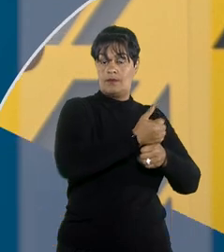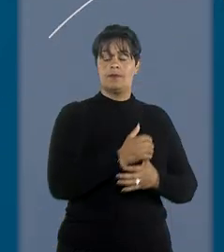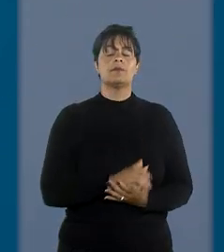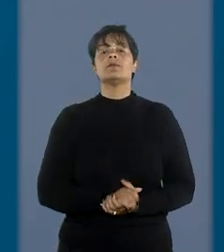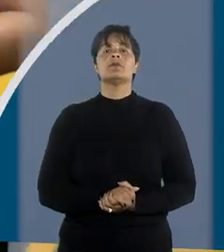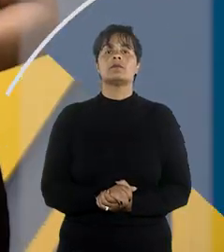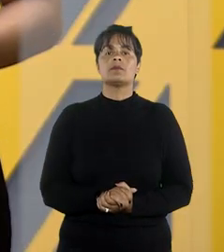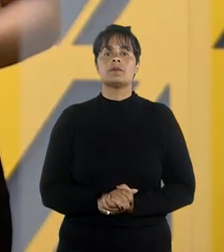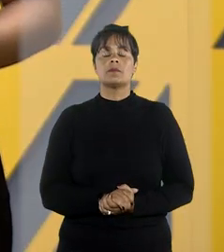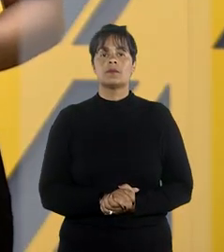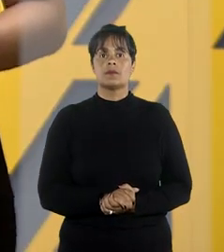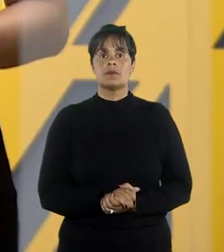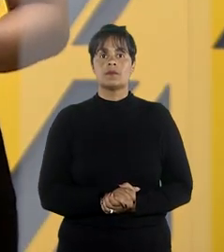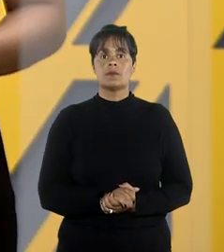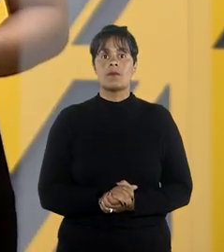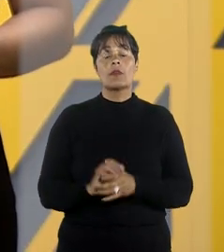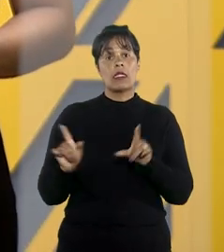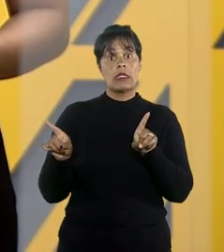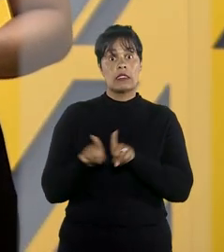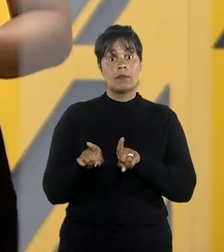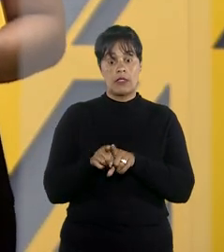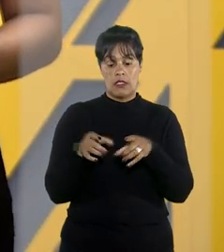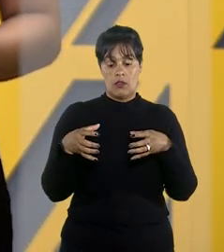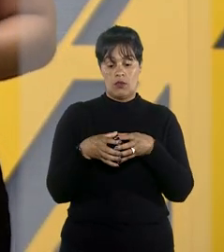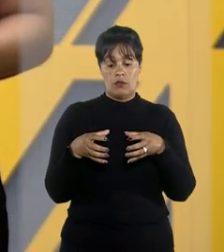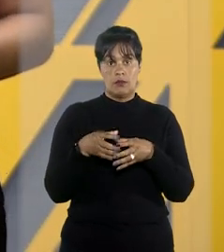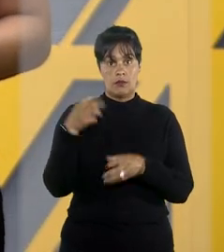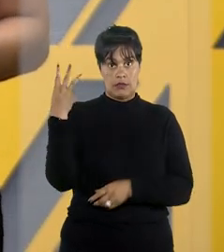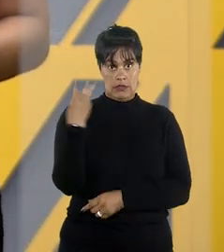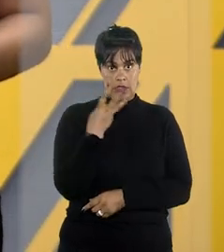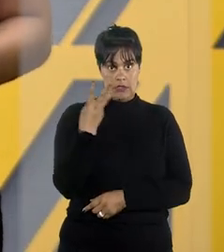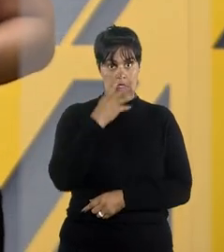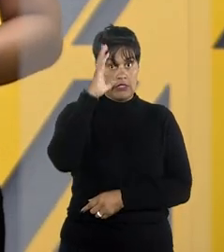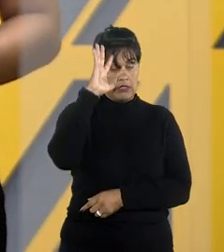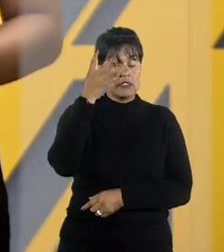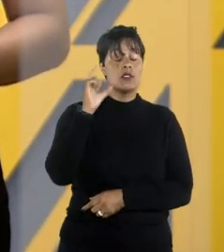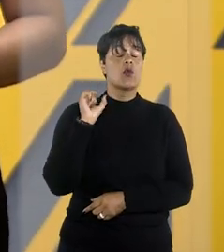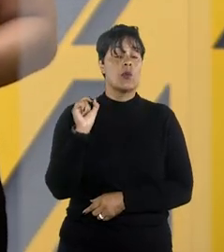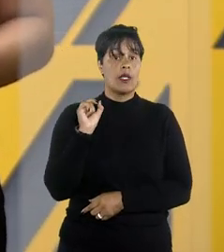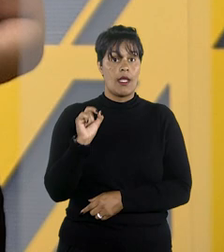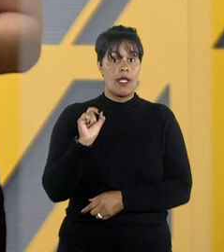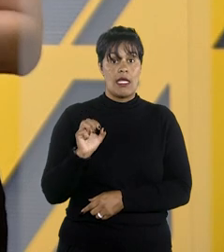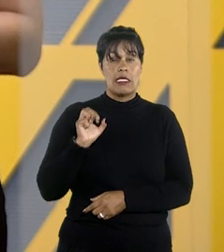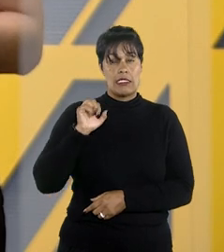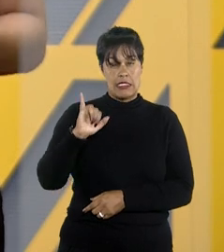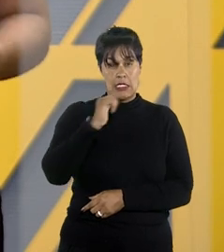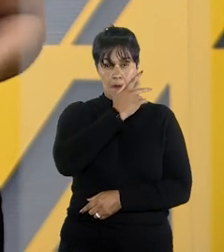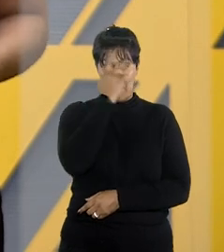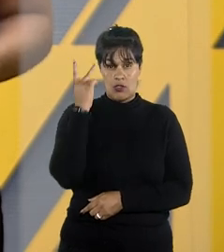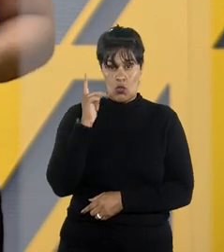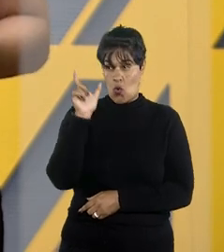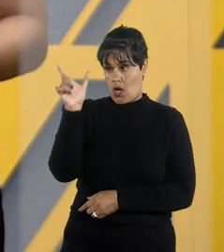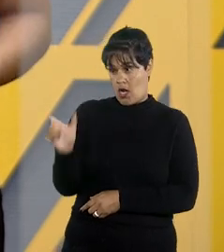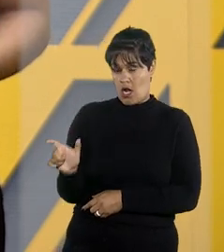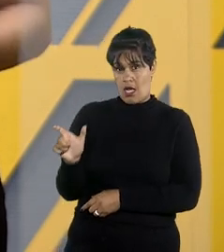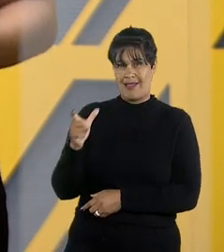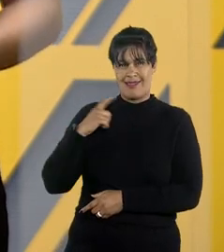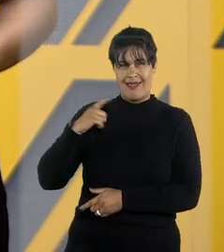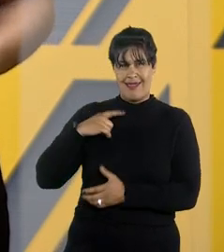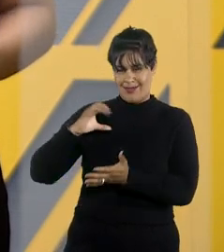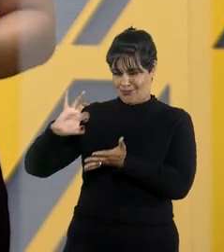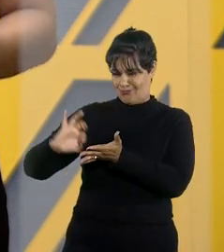substituta. Também na terceira turma ficou decidido que a notificação do consumidor sobre inscrição em